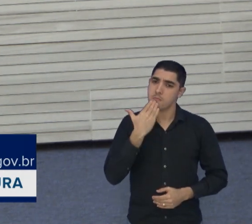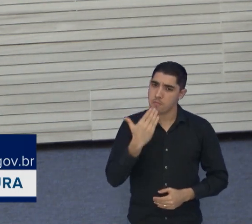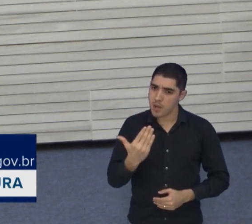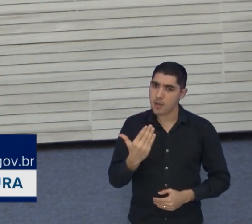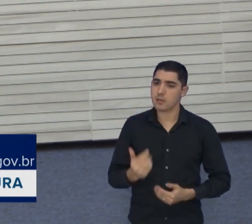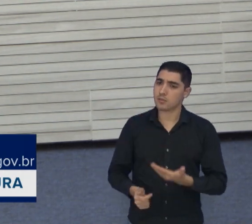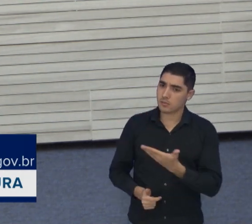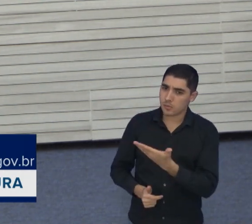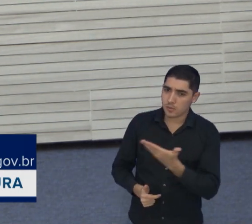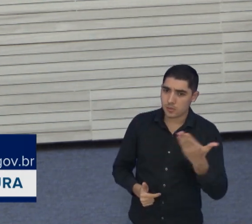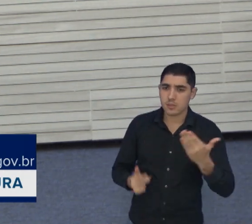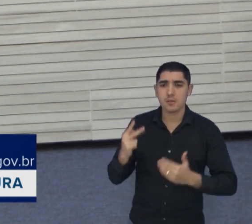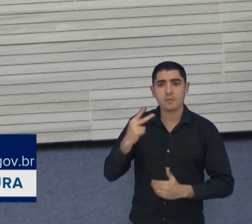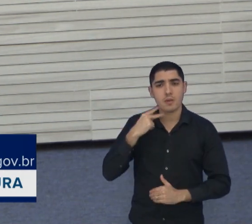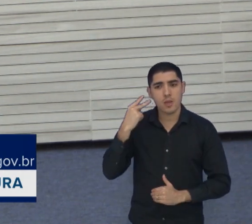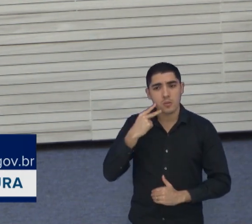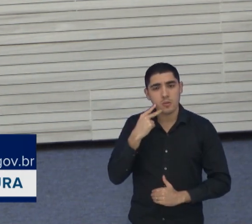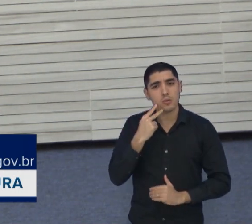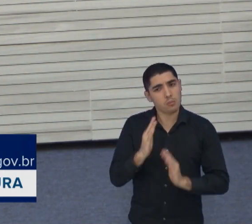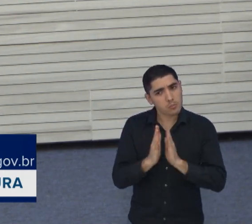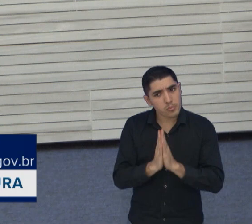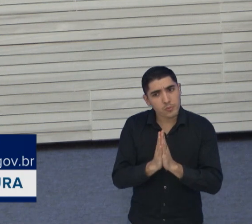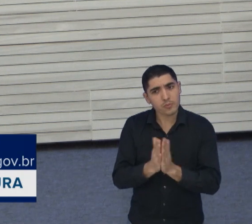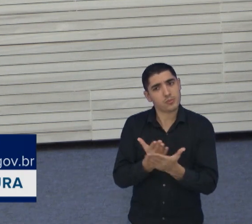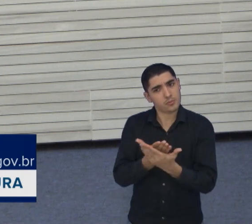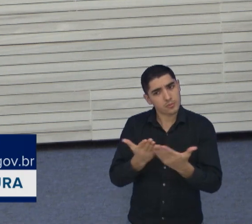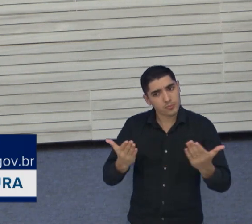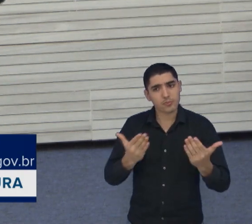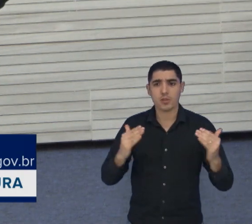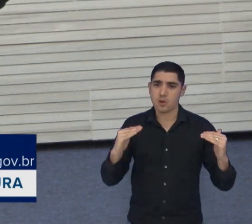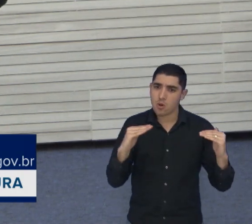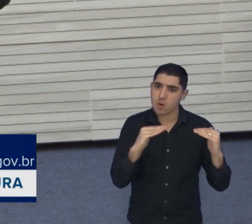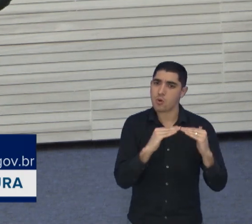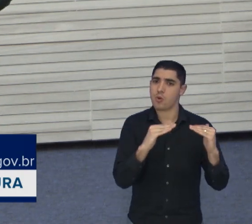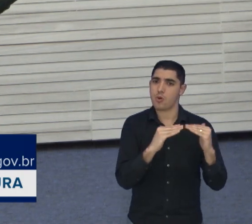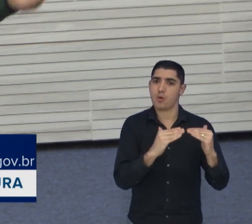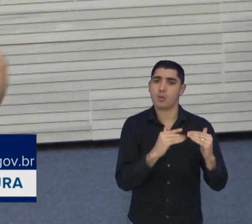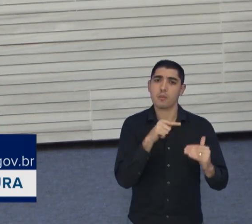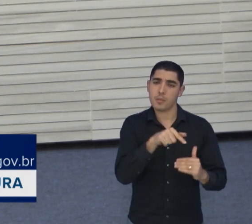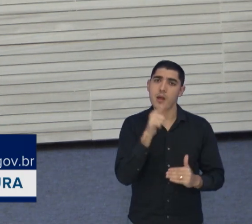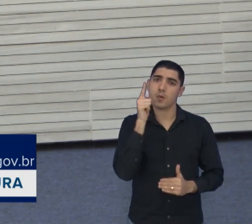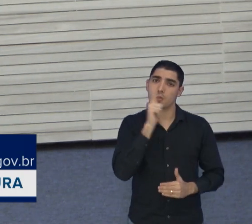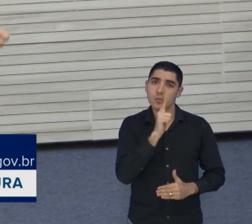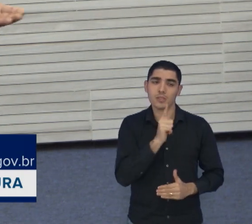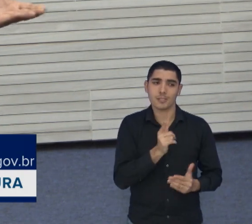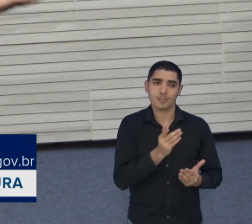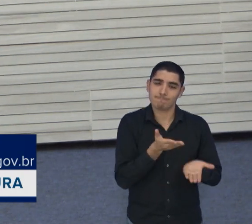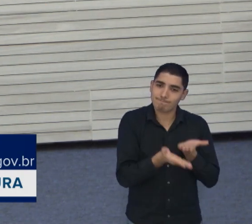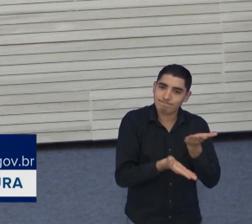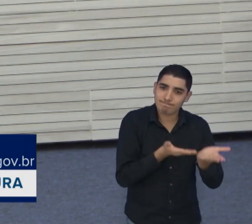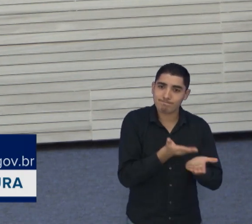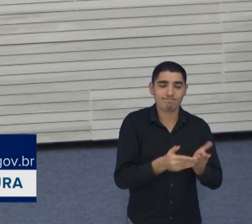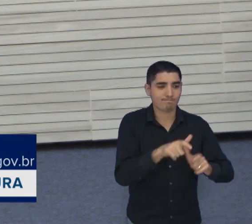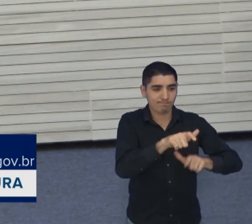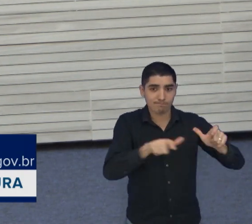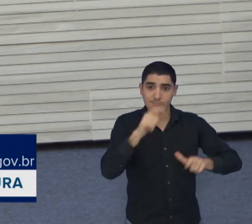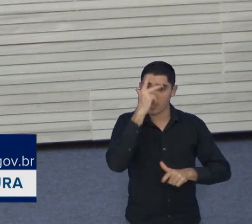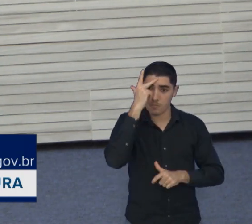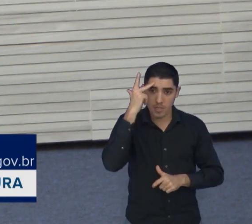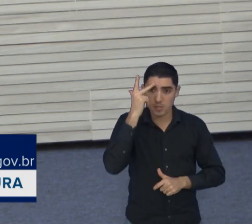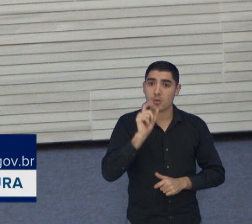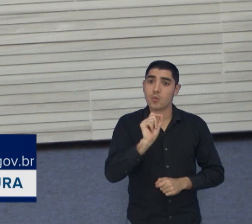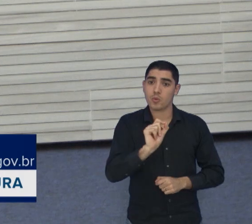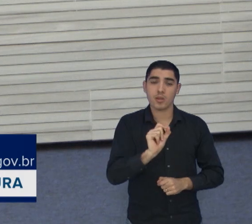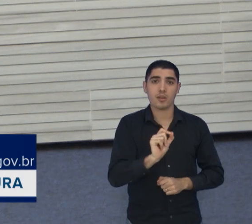que os vereadores possam aprovar e integrar essas pessoas socialmente